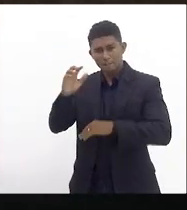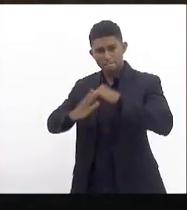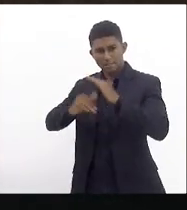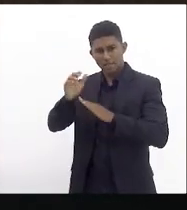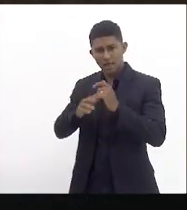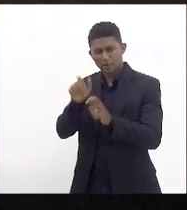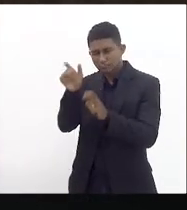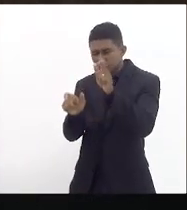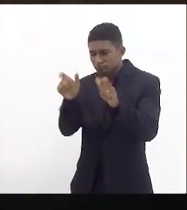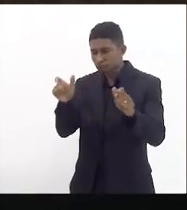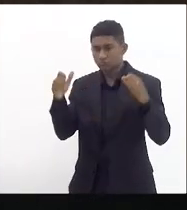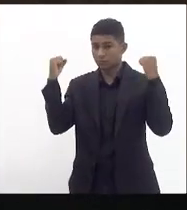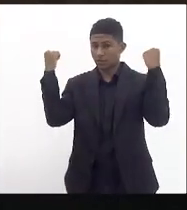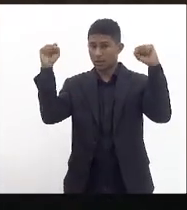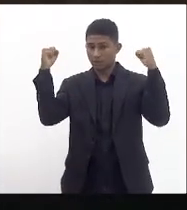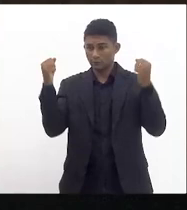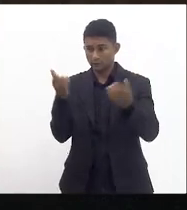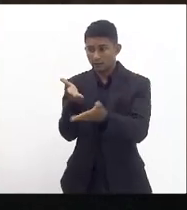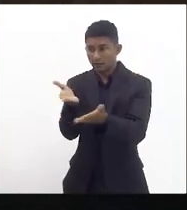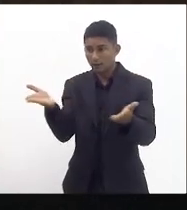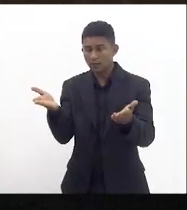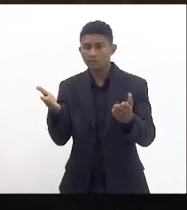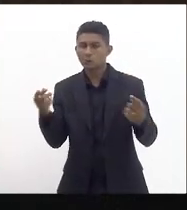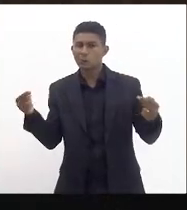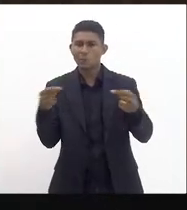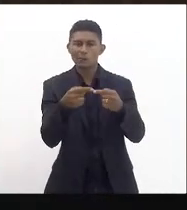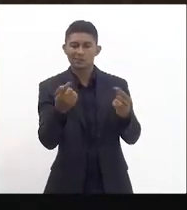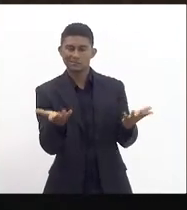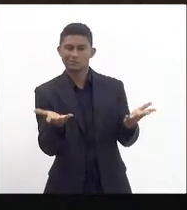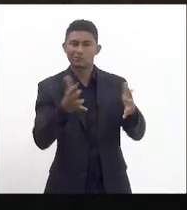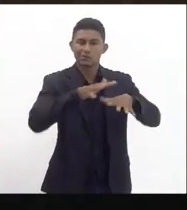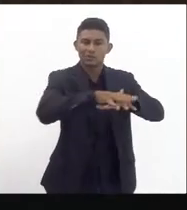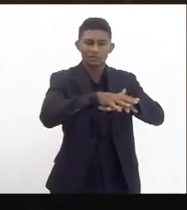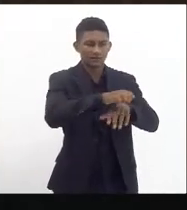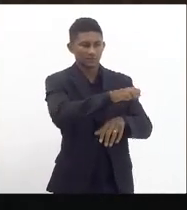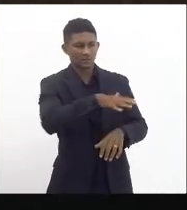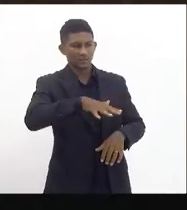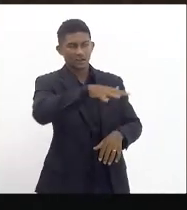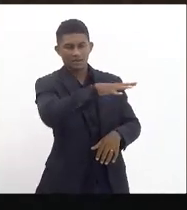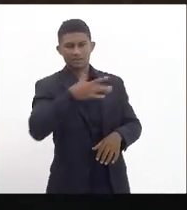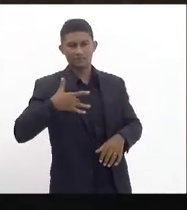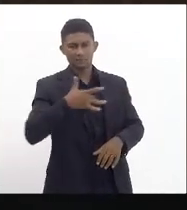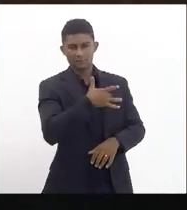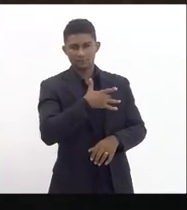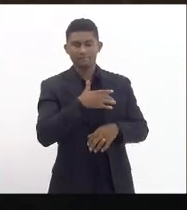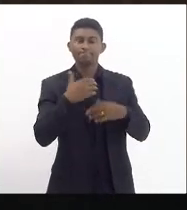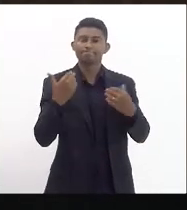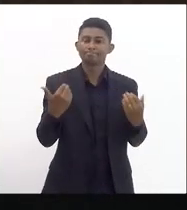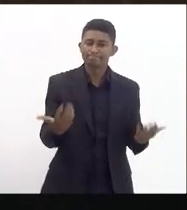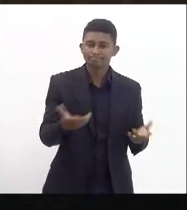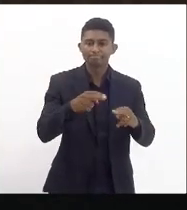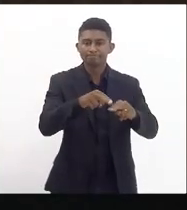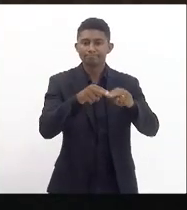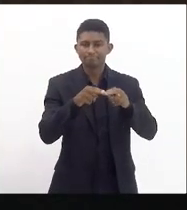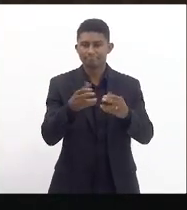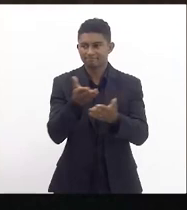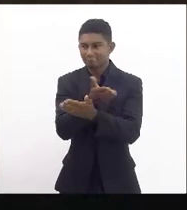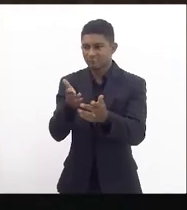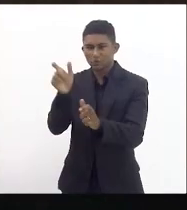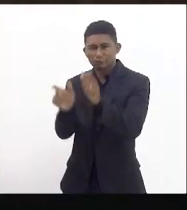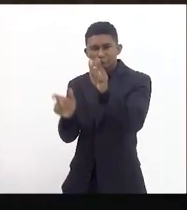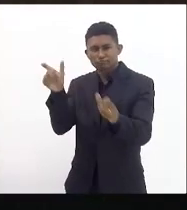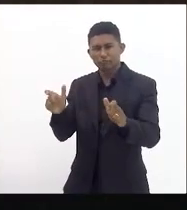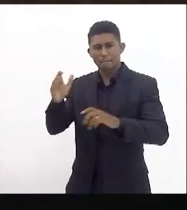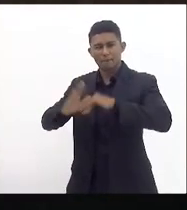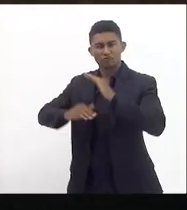física com atuação inclusiva na área da saúde. Portanto, esse profissional passou a integrar